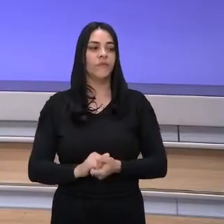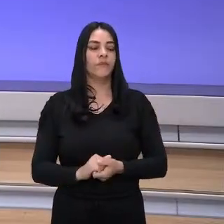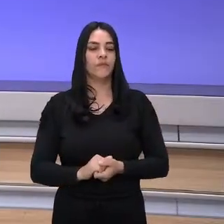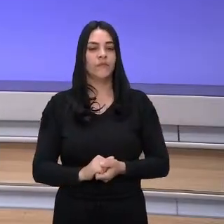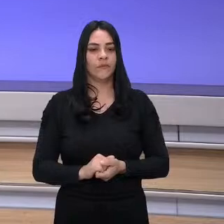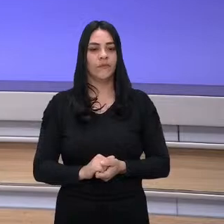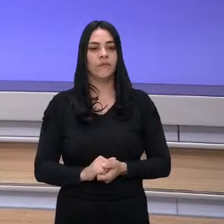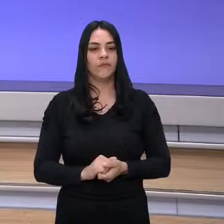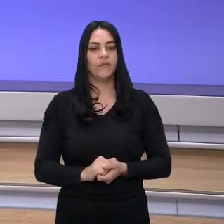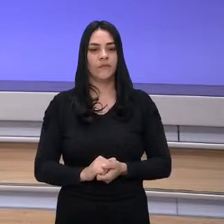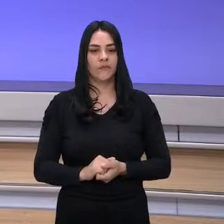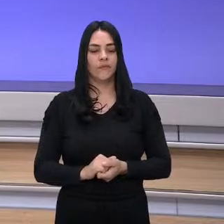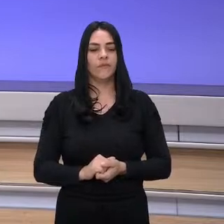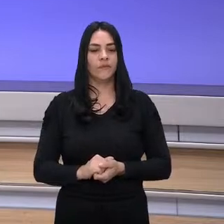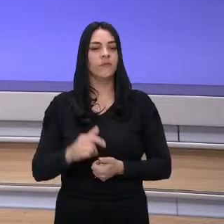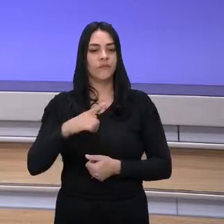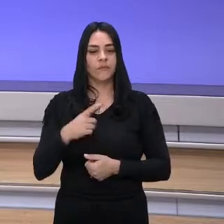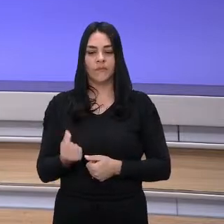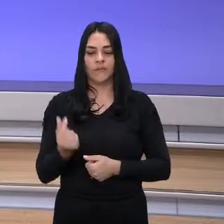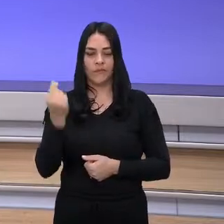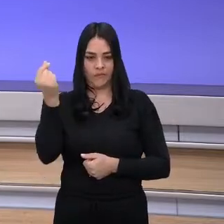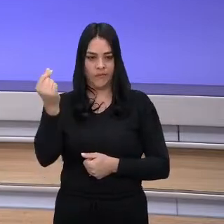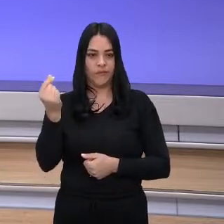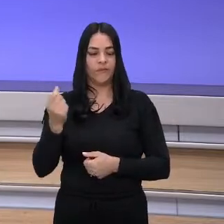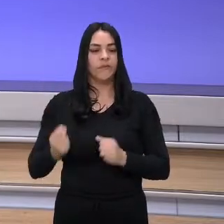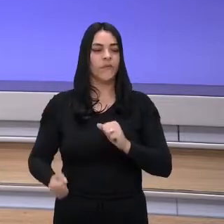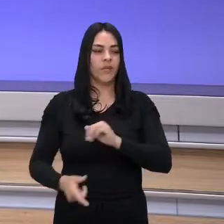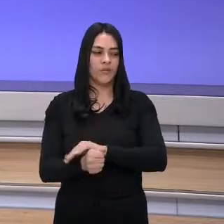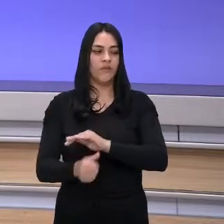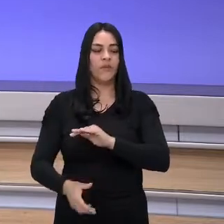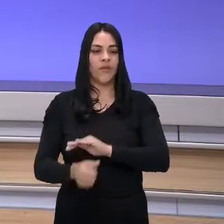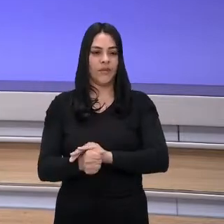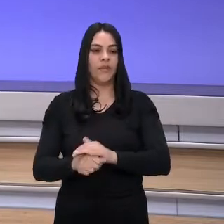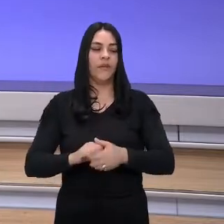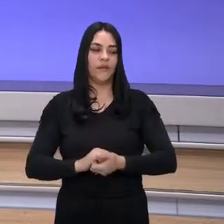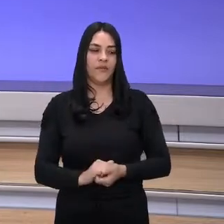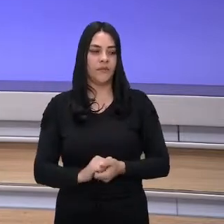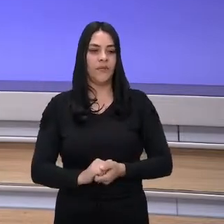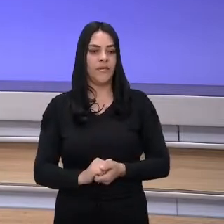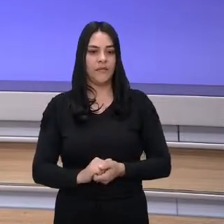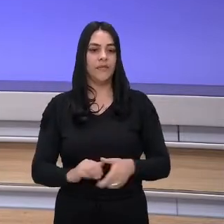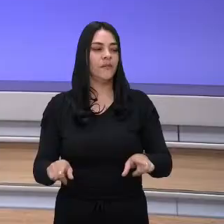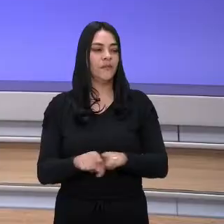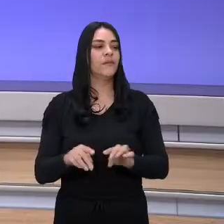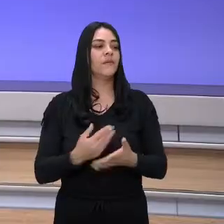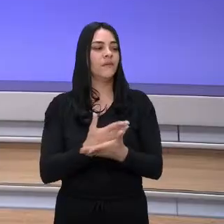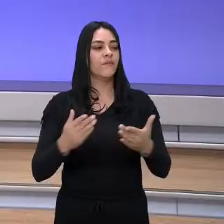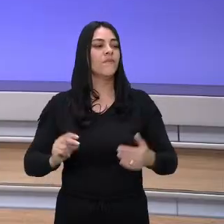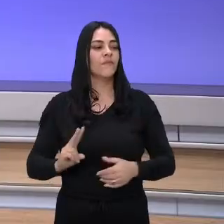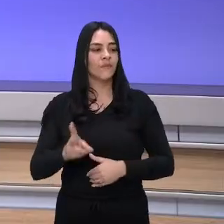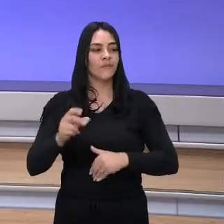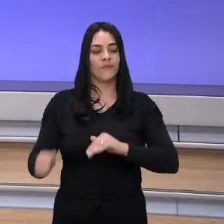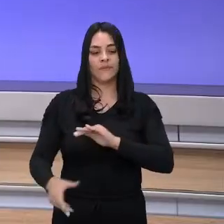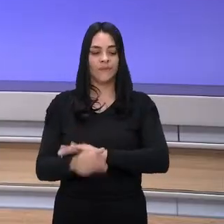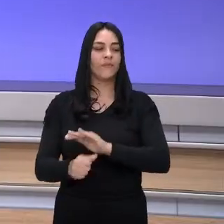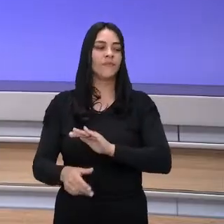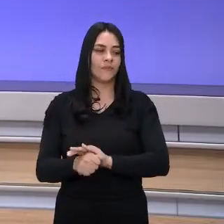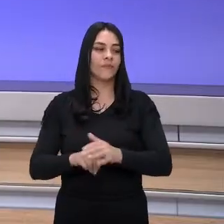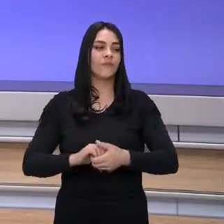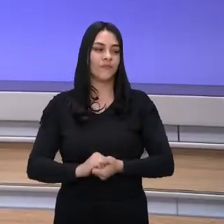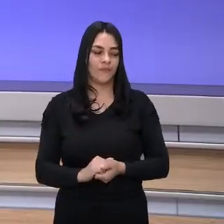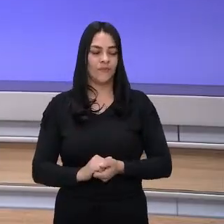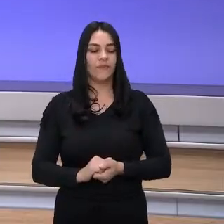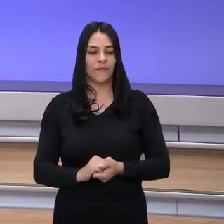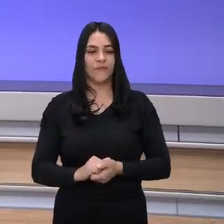estar pegando esse dinheiro que é investido em resíduo e está sendo investido em educação,